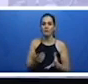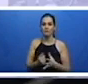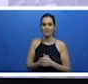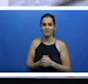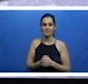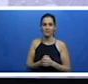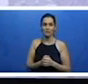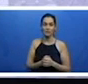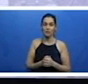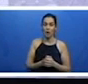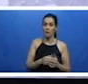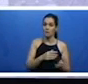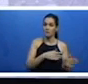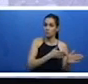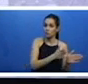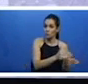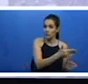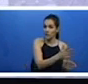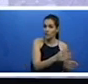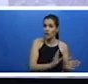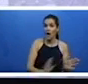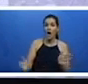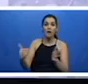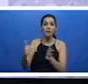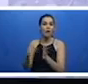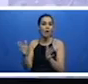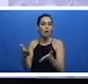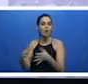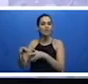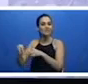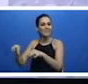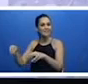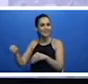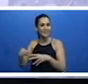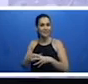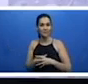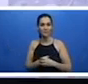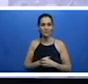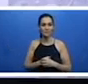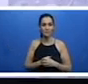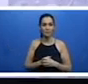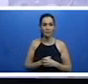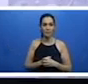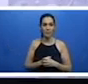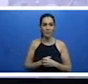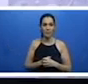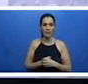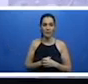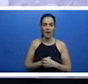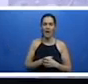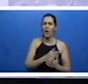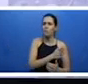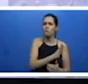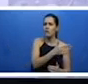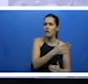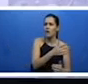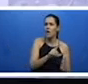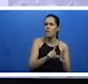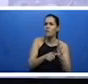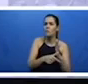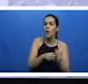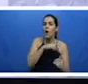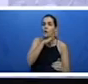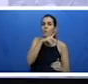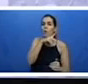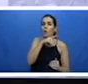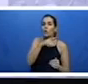terrestres. Bom, aqui são os animais aquáticos, os peixes, e aqui animal que começou a desbravar o